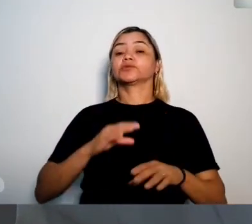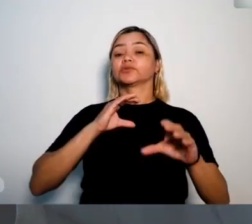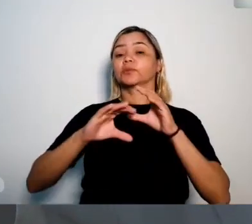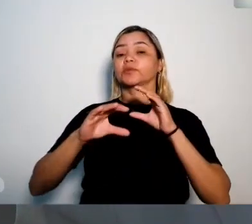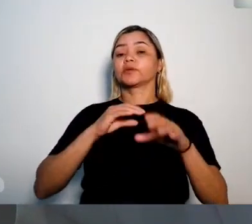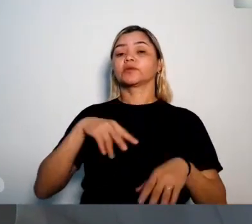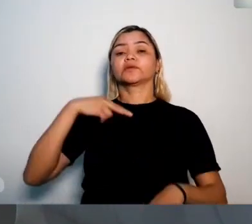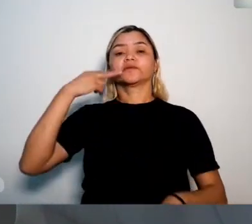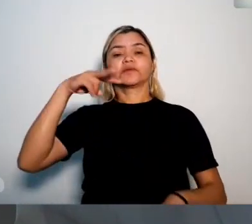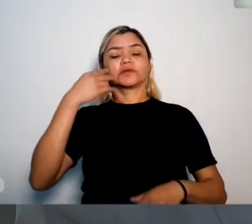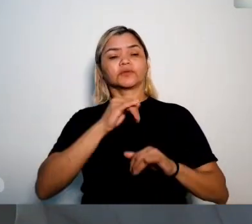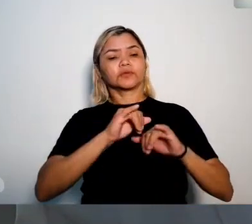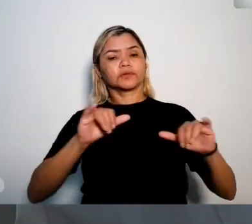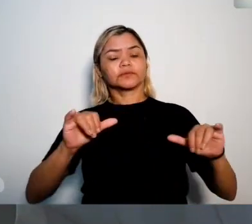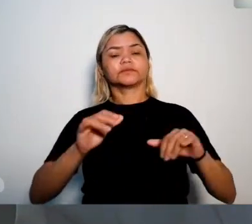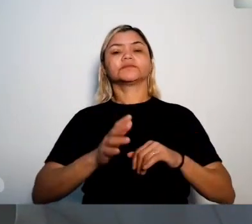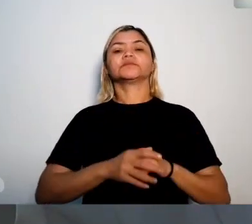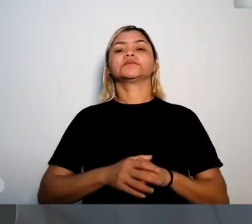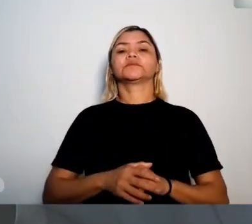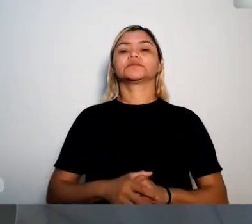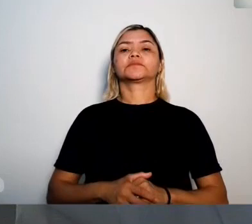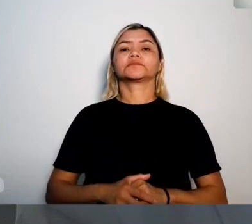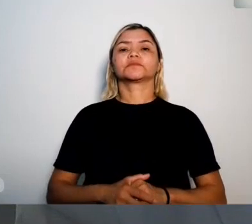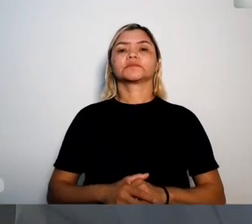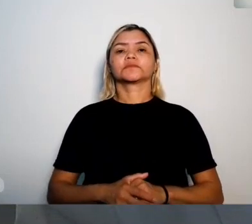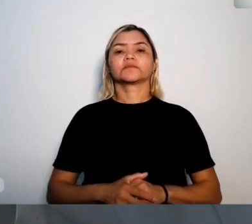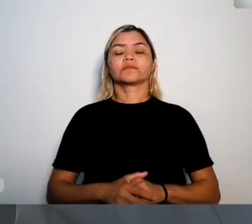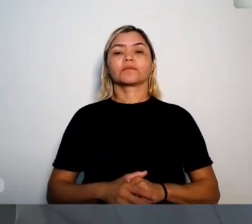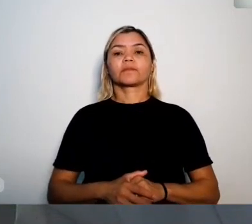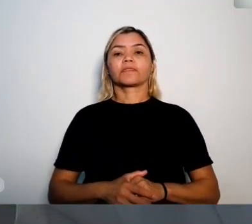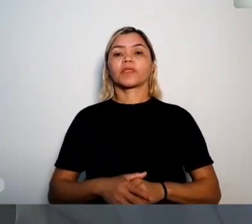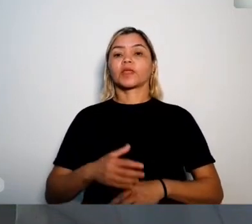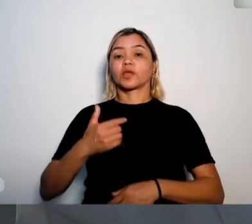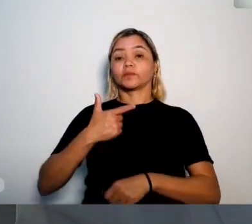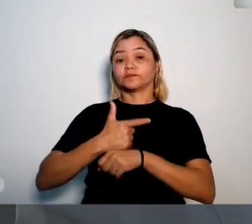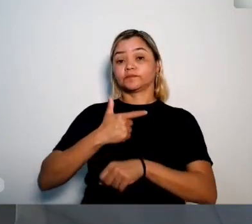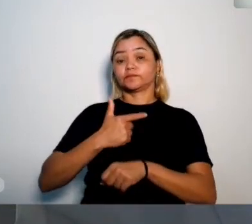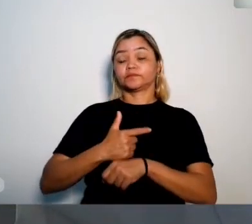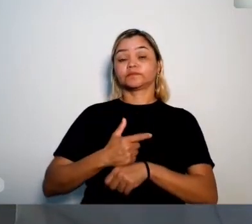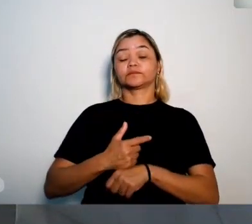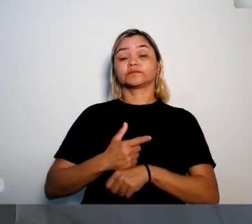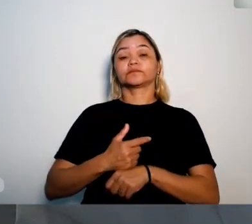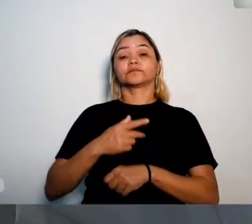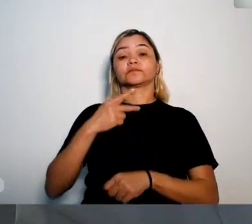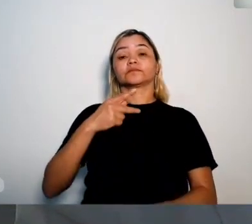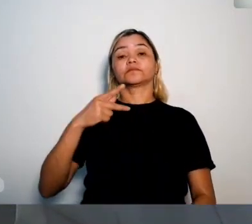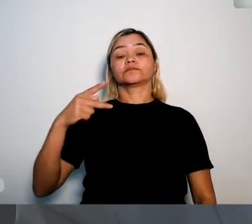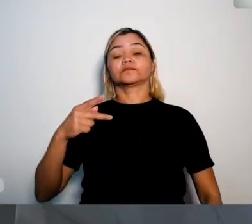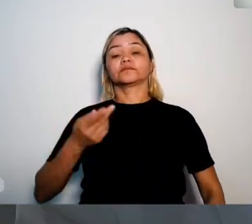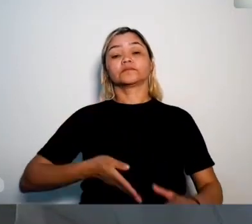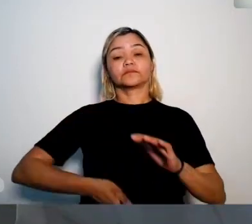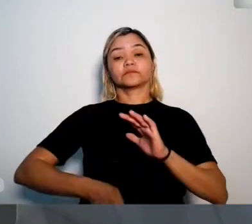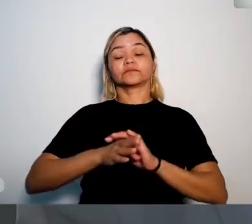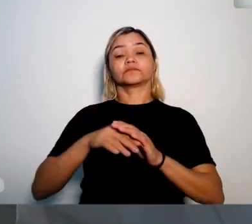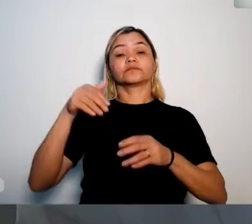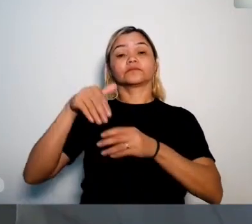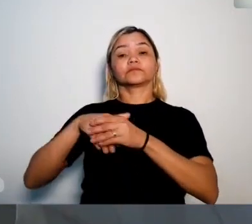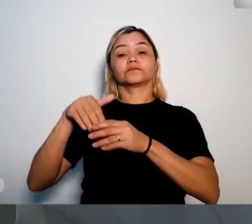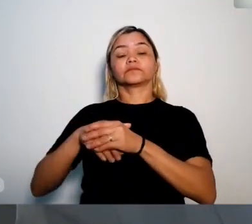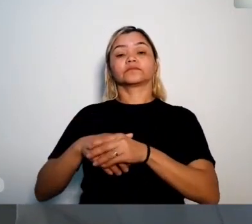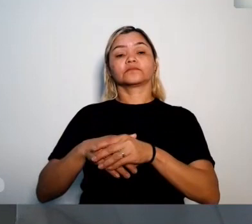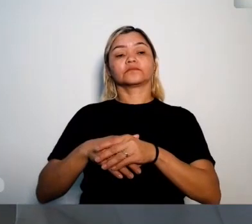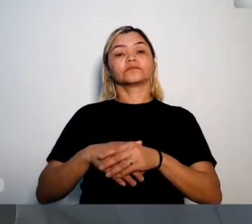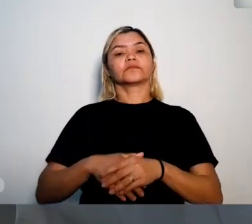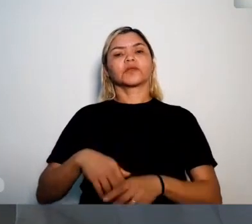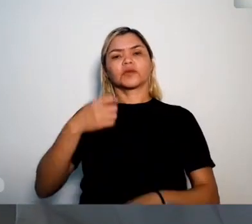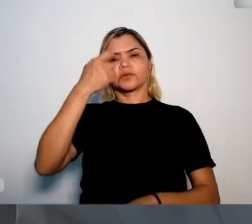vereadores que, como líder da bancada do PP, eu quero encaminhar essa votação para que os senhores tenham a consciência do que